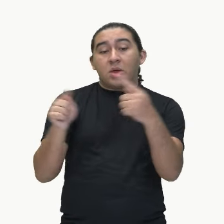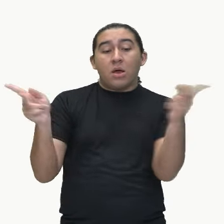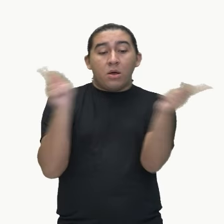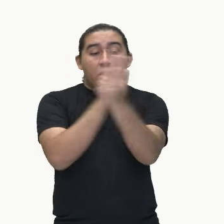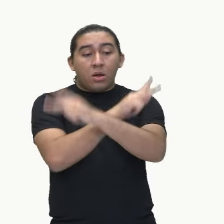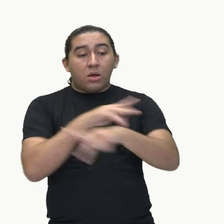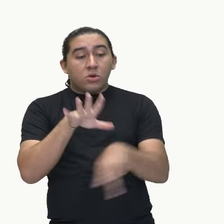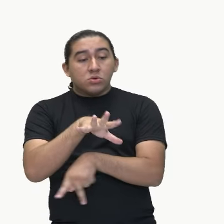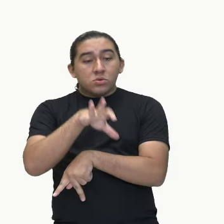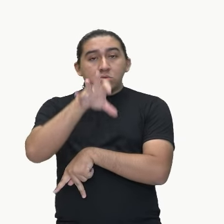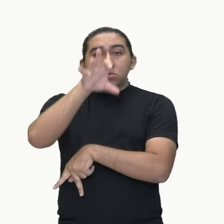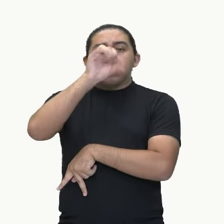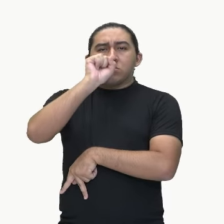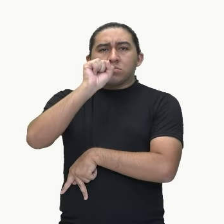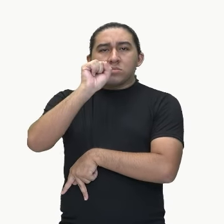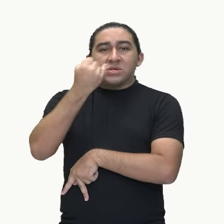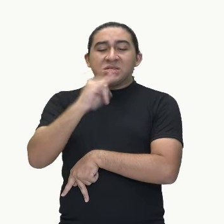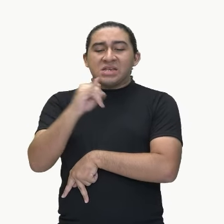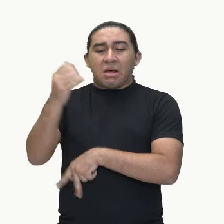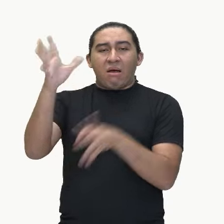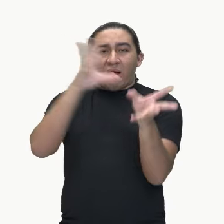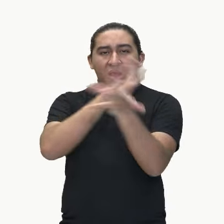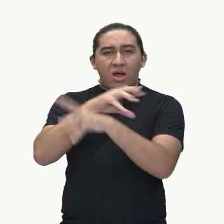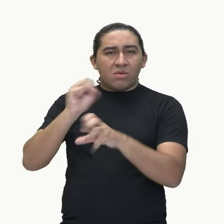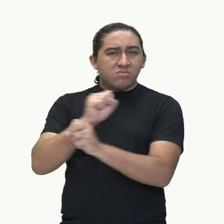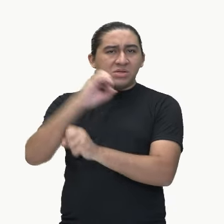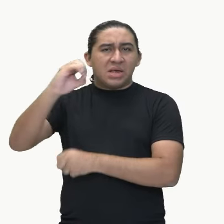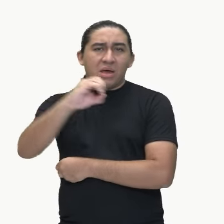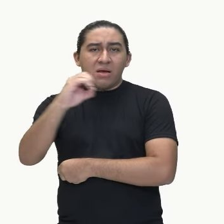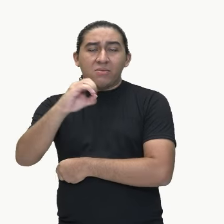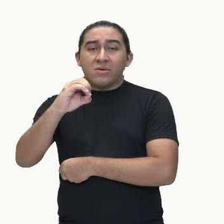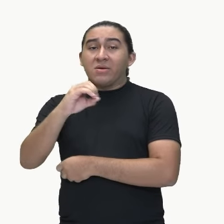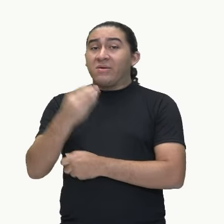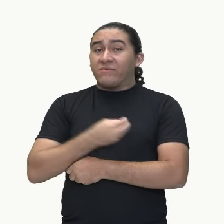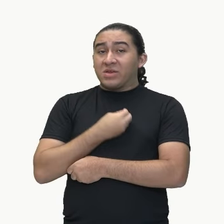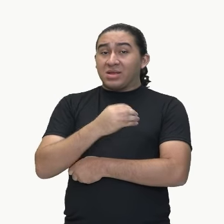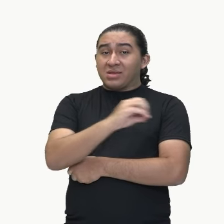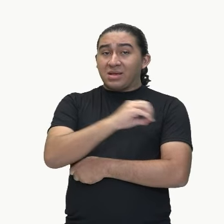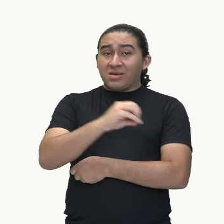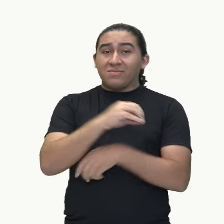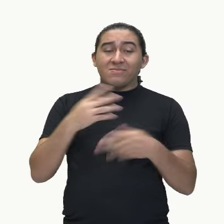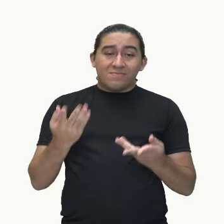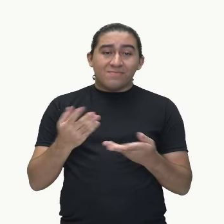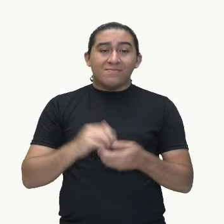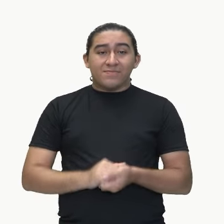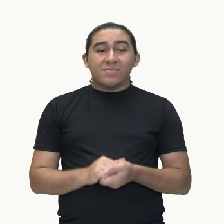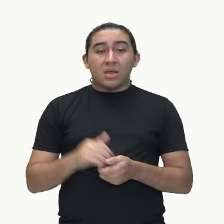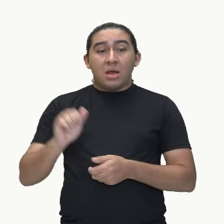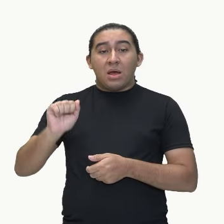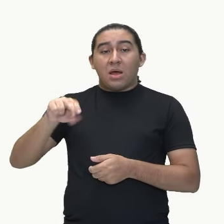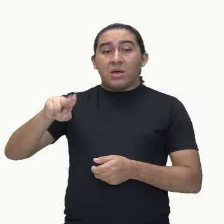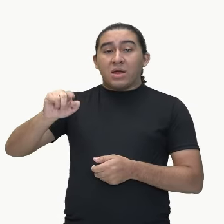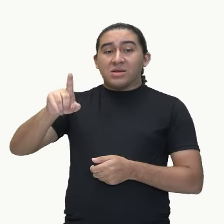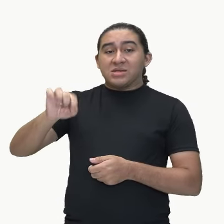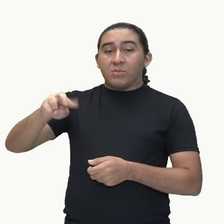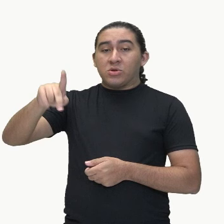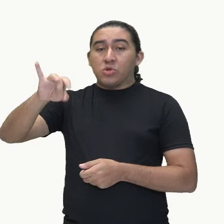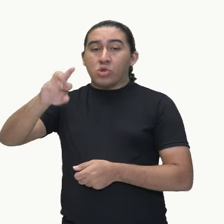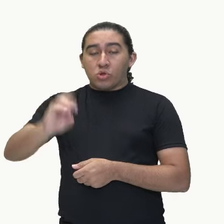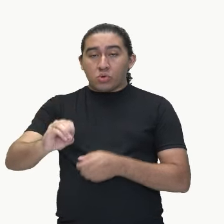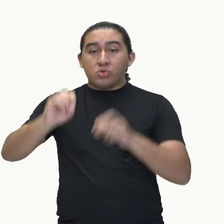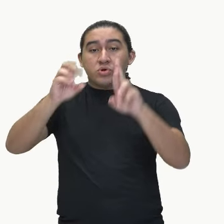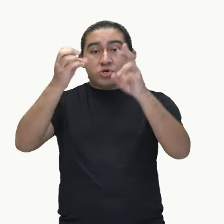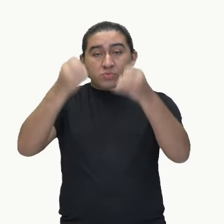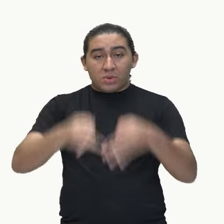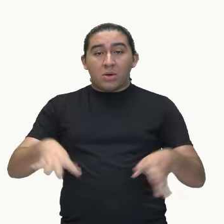fica sem ar para ver, né? Então, por isso que ele dizia, não pode ser a água. Anaxímandro, ele dizia que era o